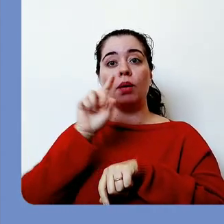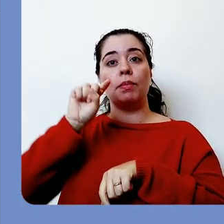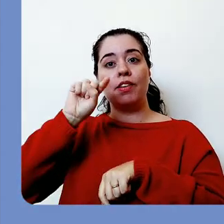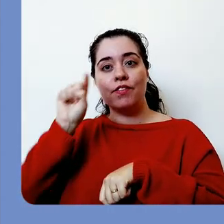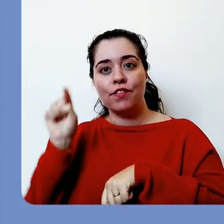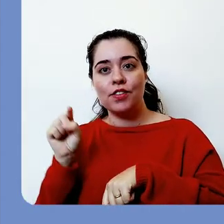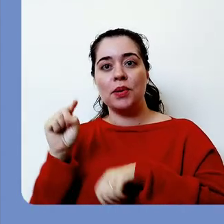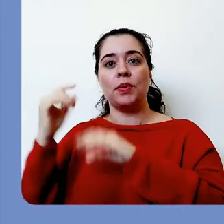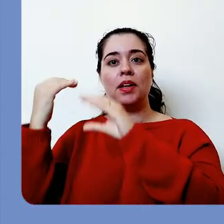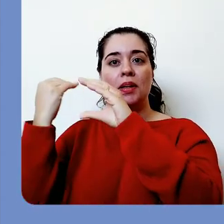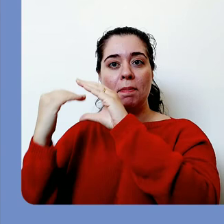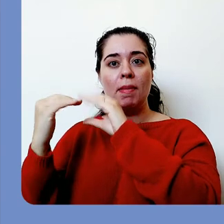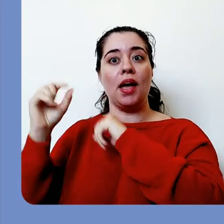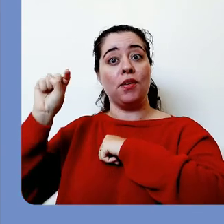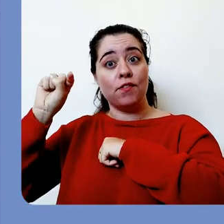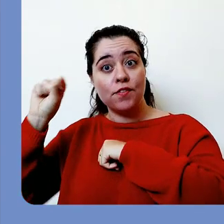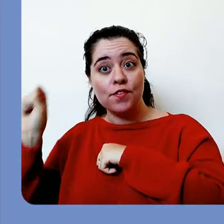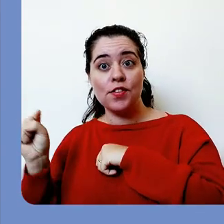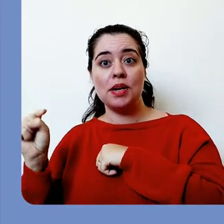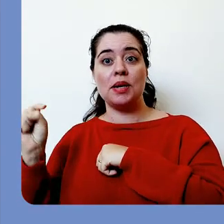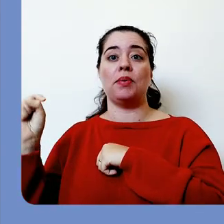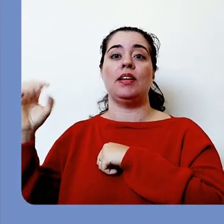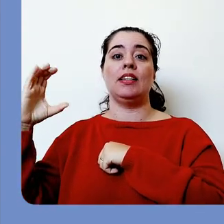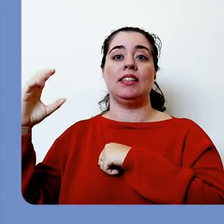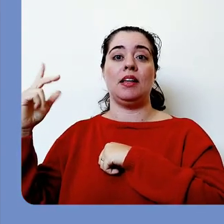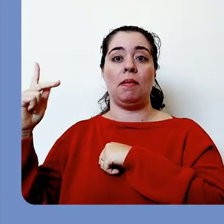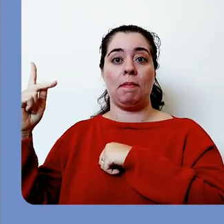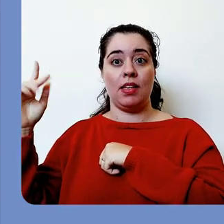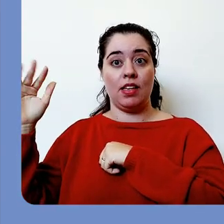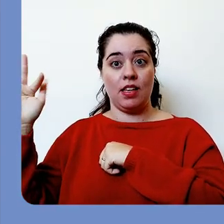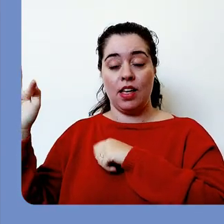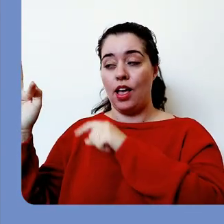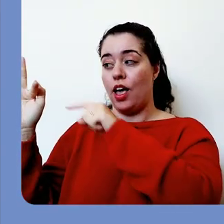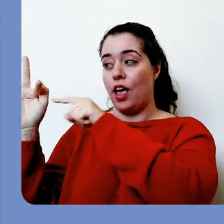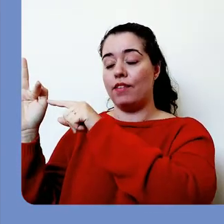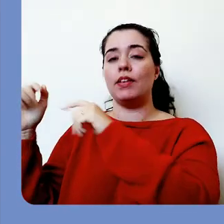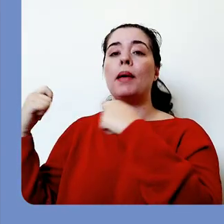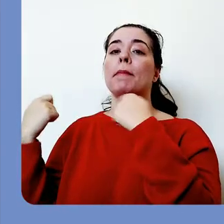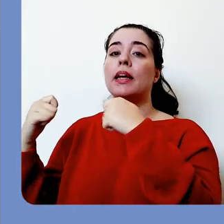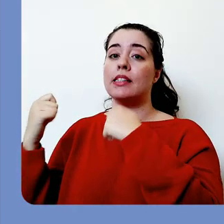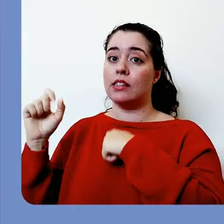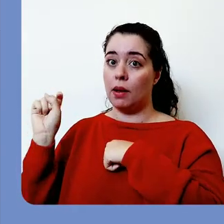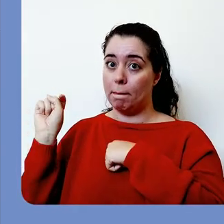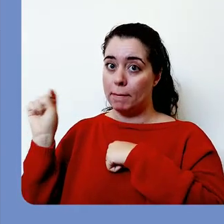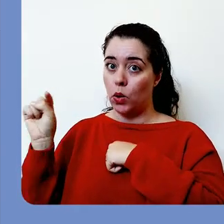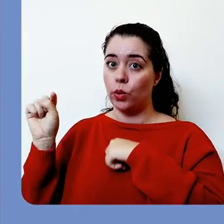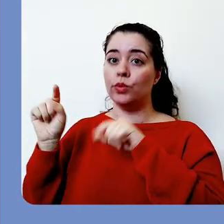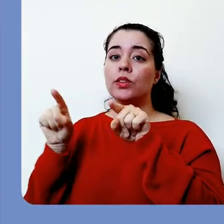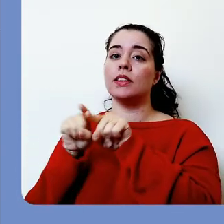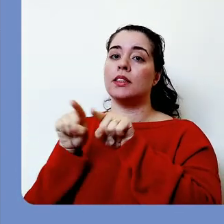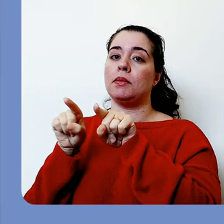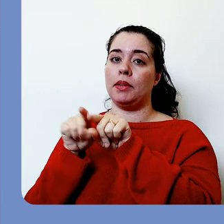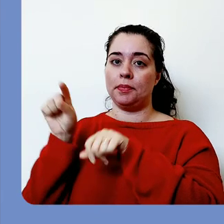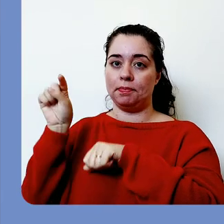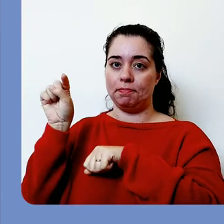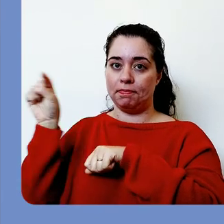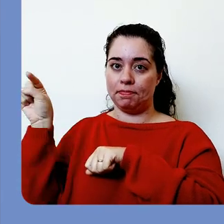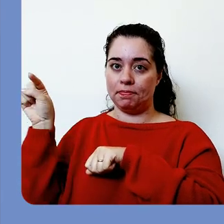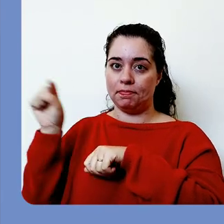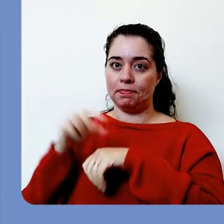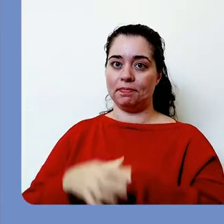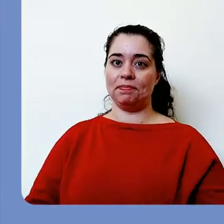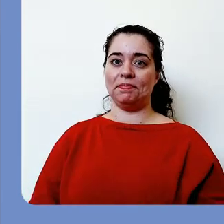você vem em configurações e clica em habilitar emissão dos certificados depois de fazer habilitação